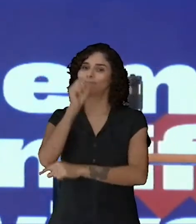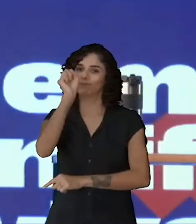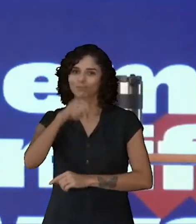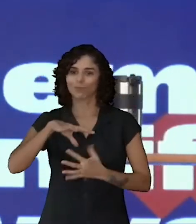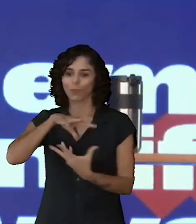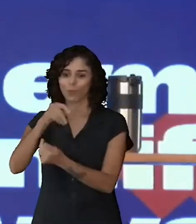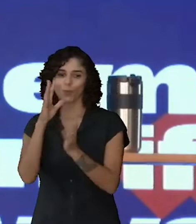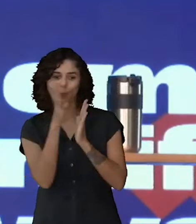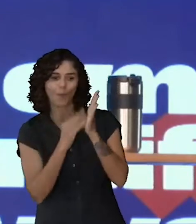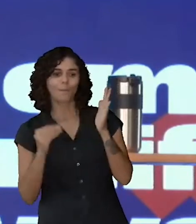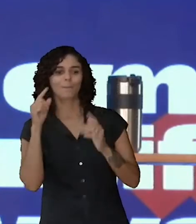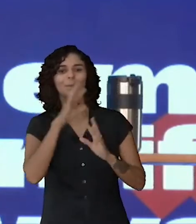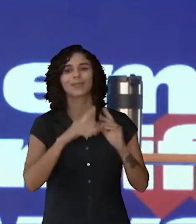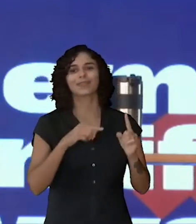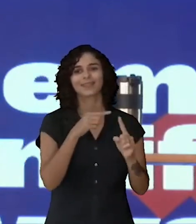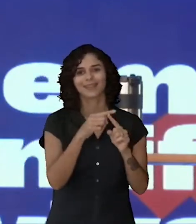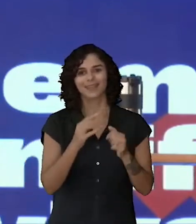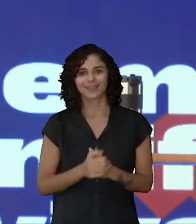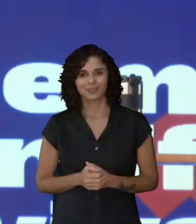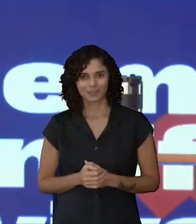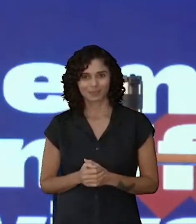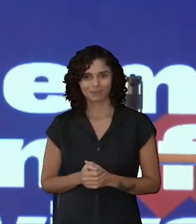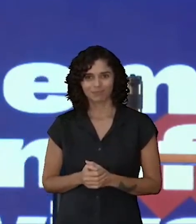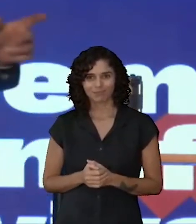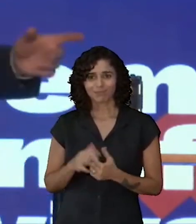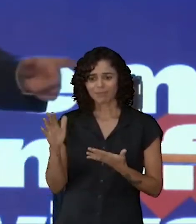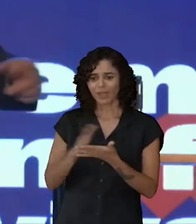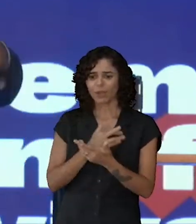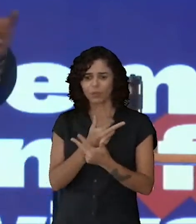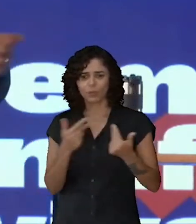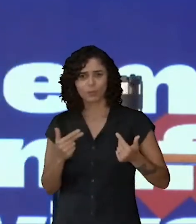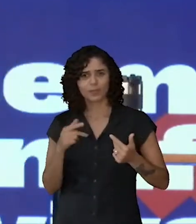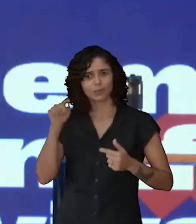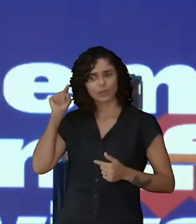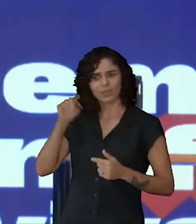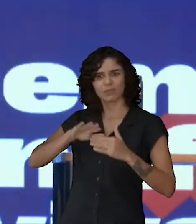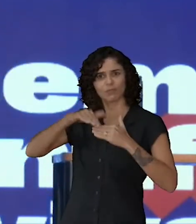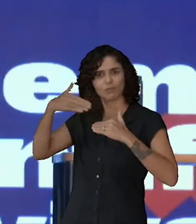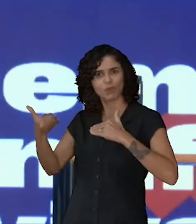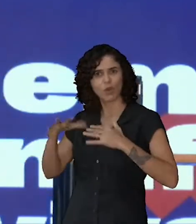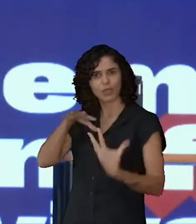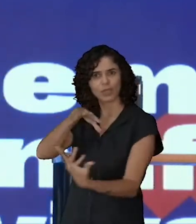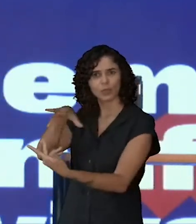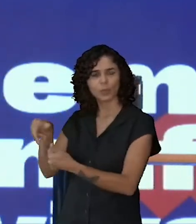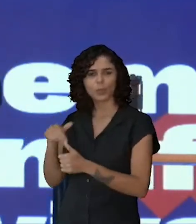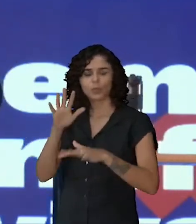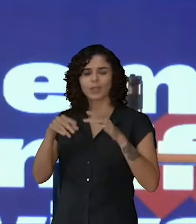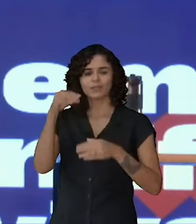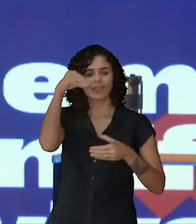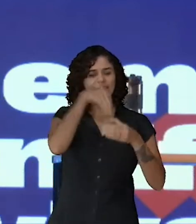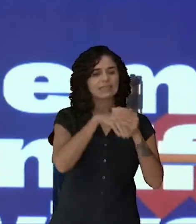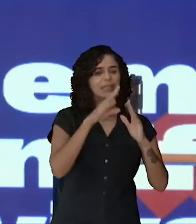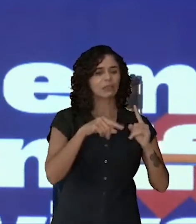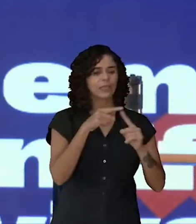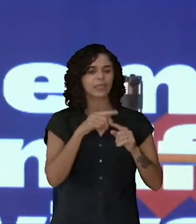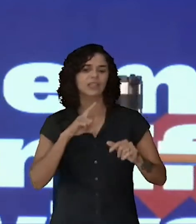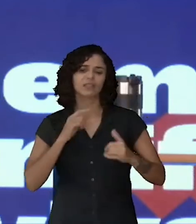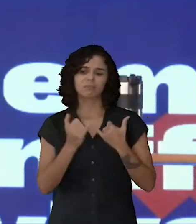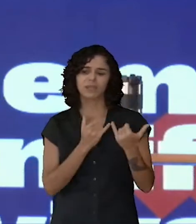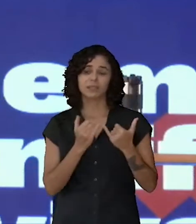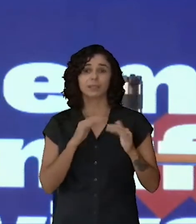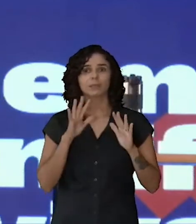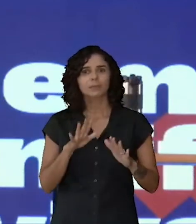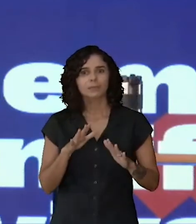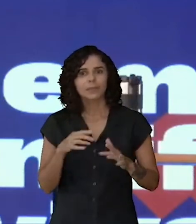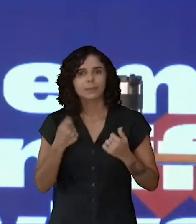não é se tem algumas coisas lá de fora que são parecidas aqui dentro. É se lá fora não